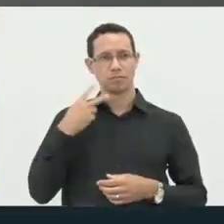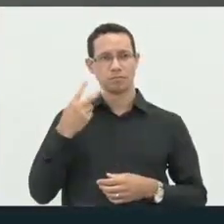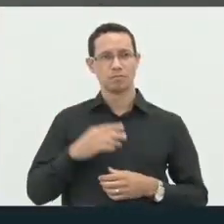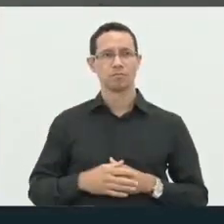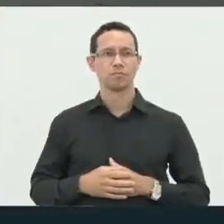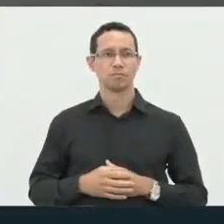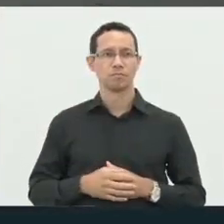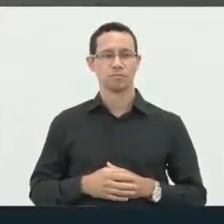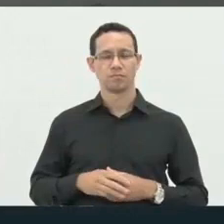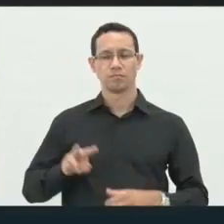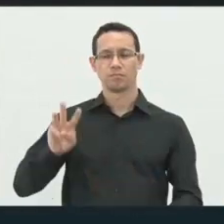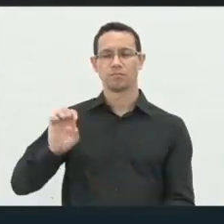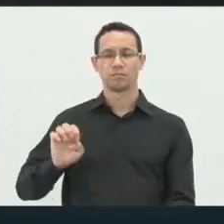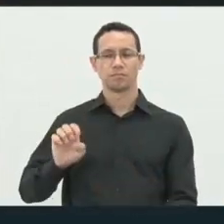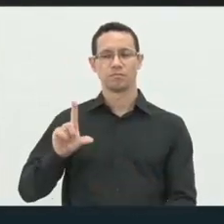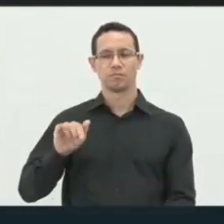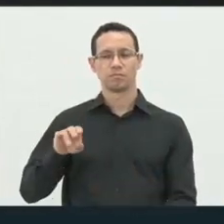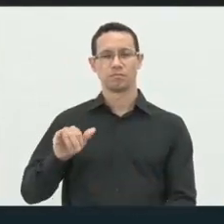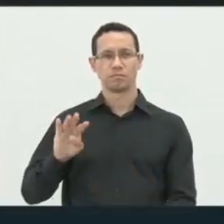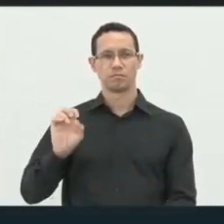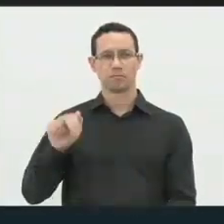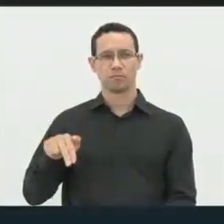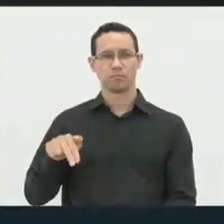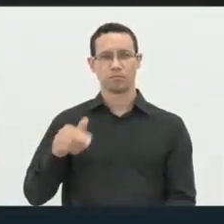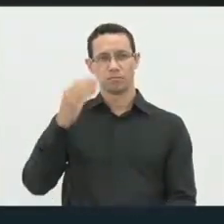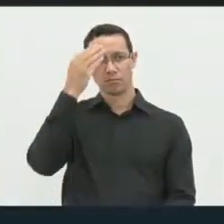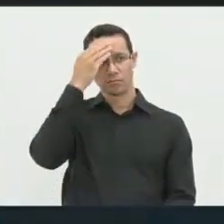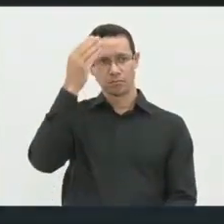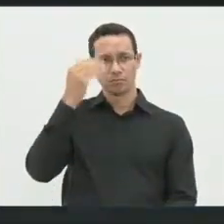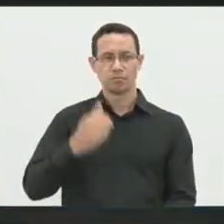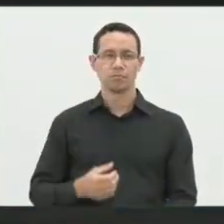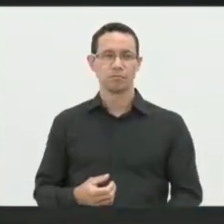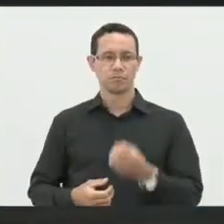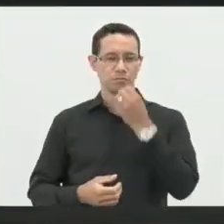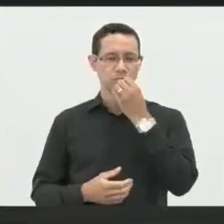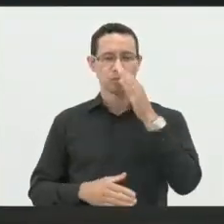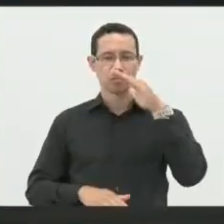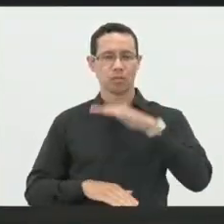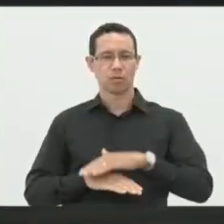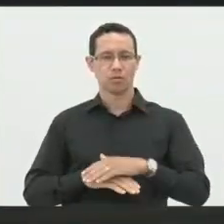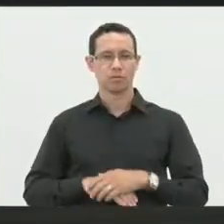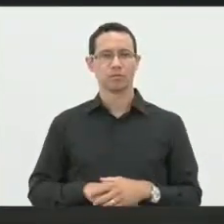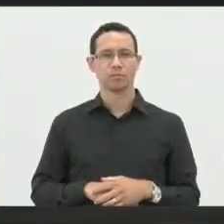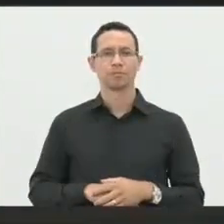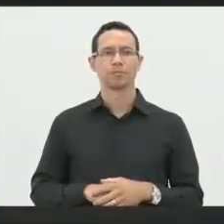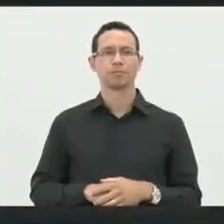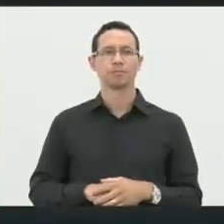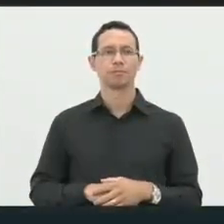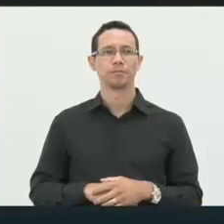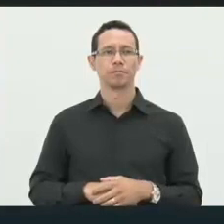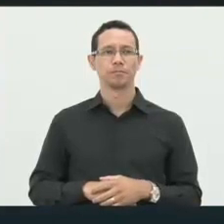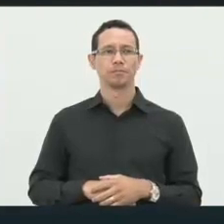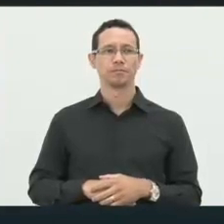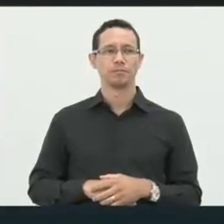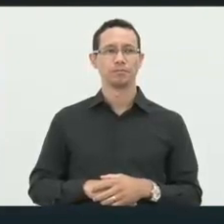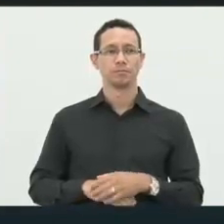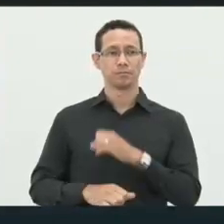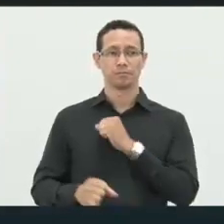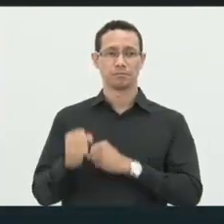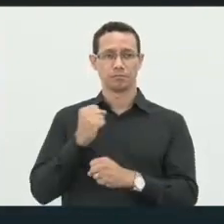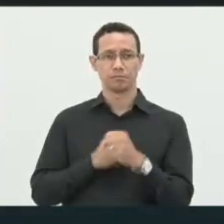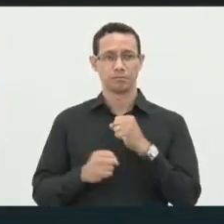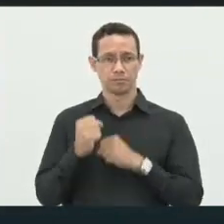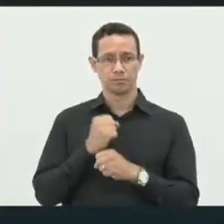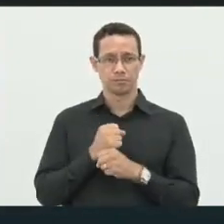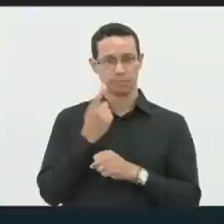Wellington Bezerra Obrigado Presidente Boa tarde o ano passado eu